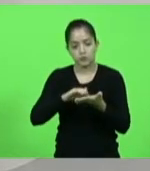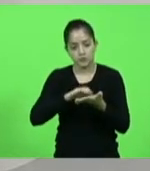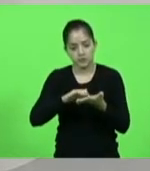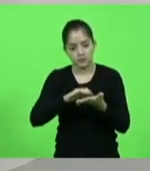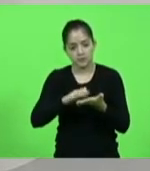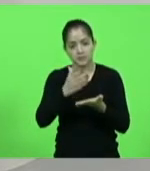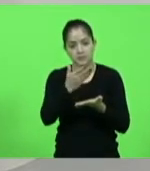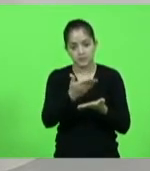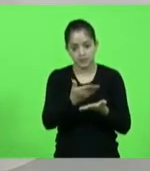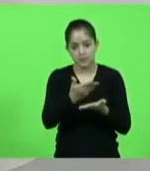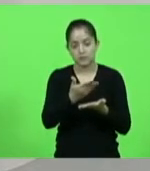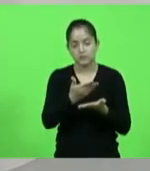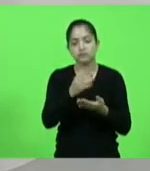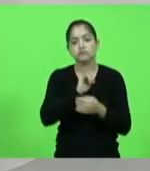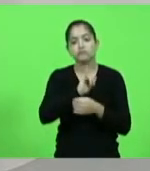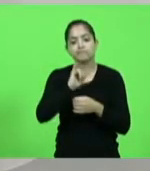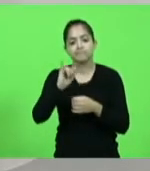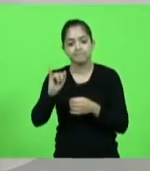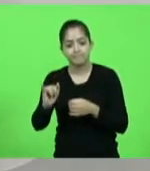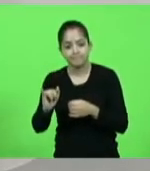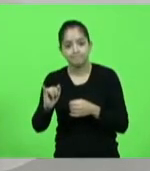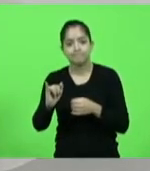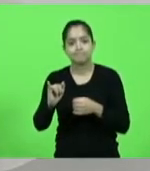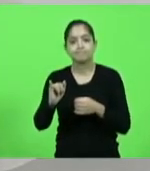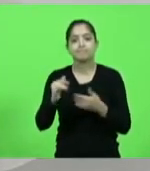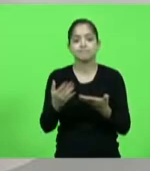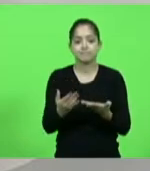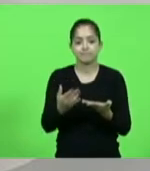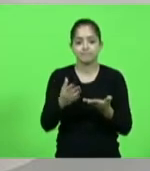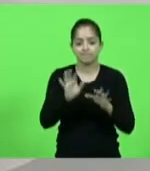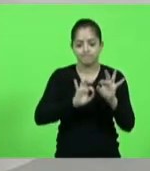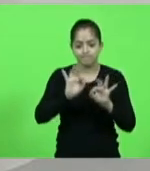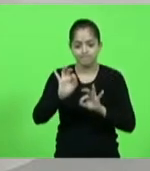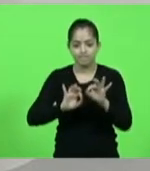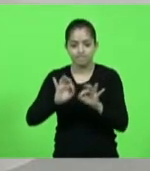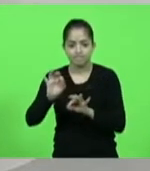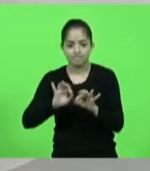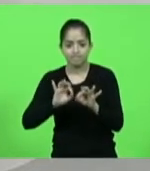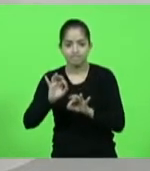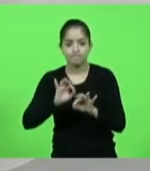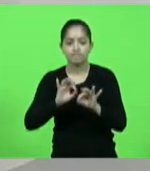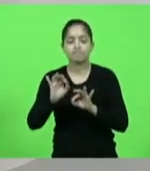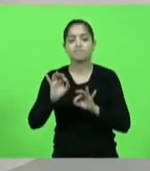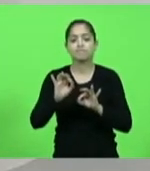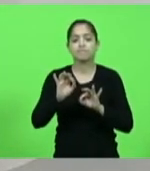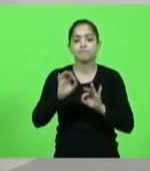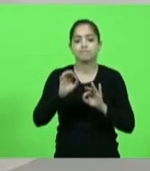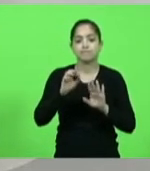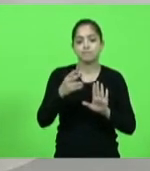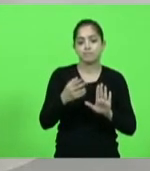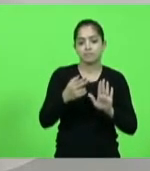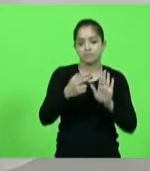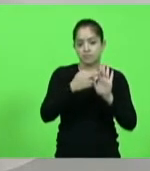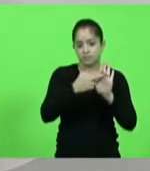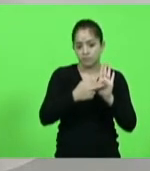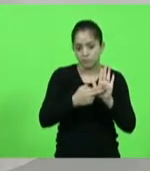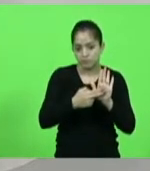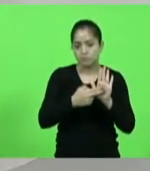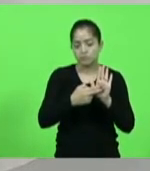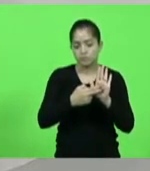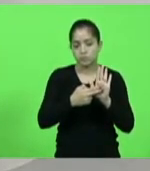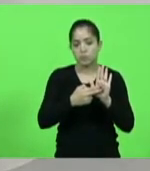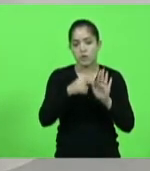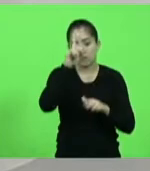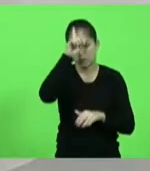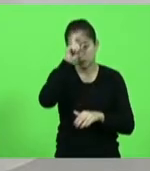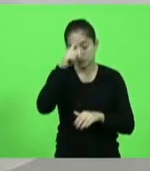ele providenciou a instrumentalização dessa normativa para todos os nossos hospitais públicos e privados.